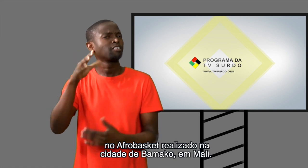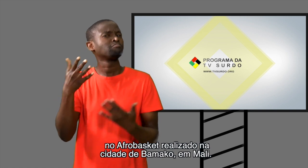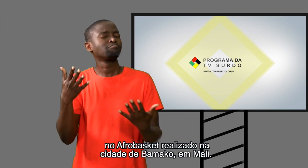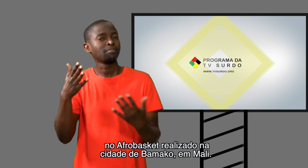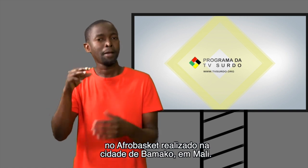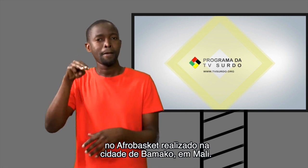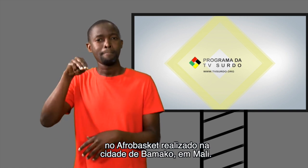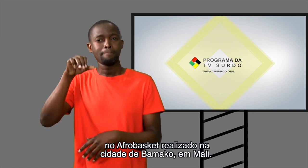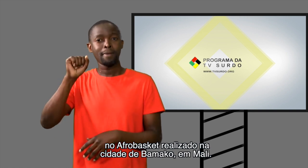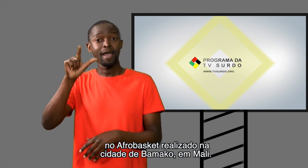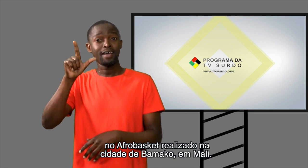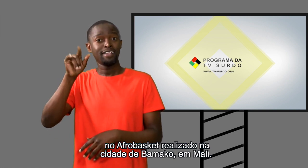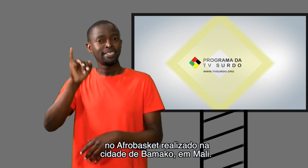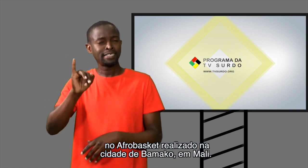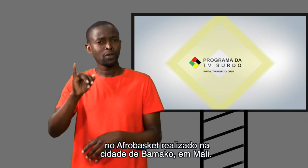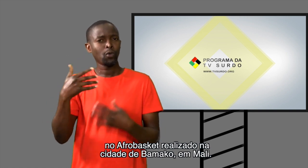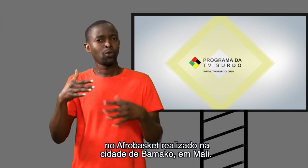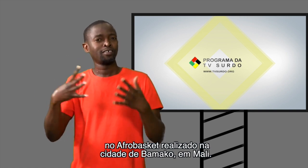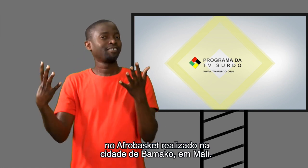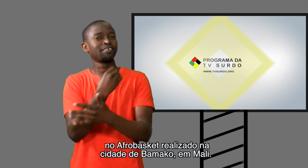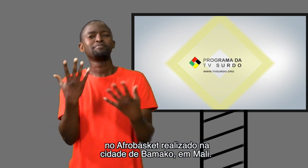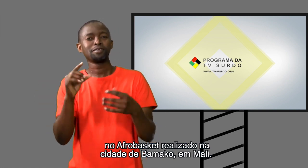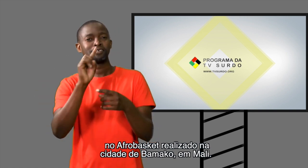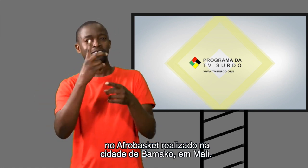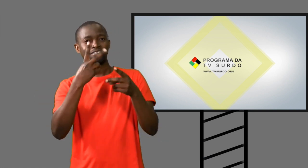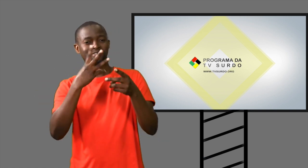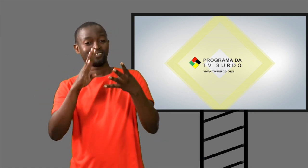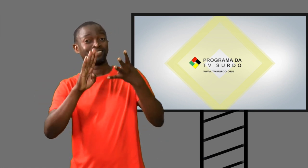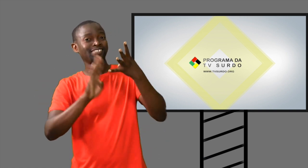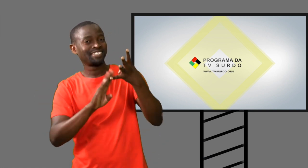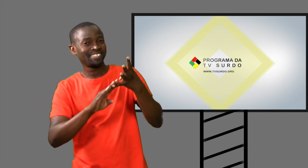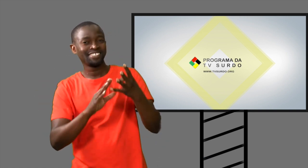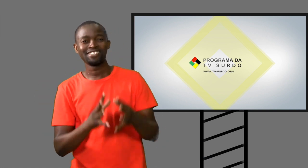realizado na cidade de Bamako, em Mali.